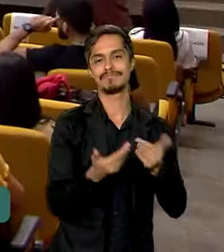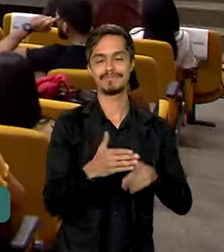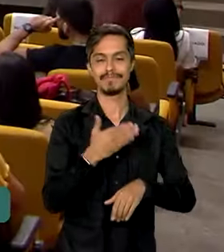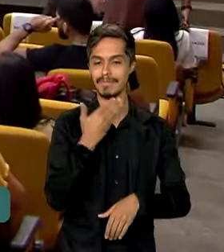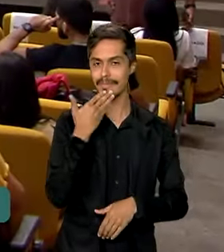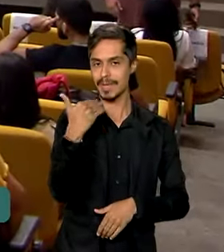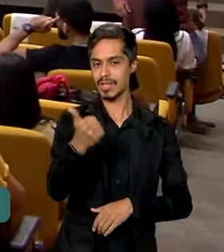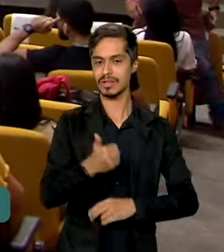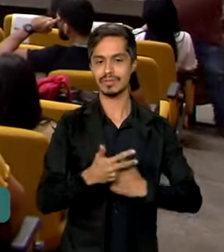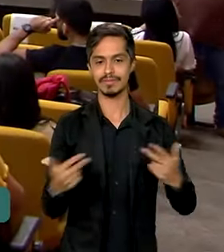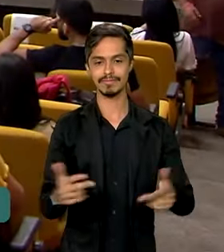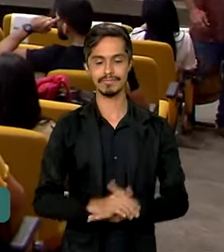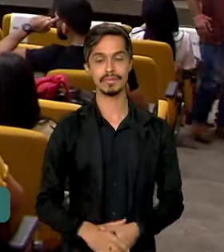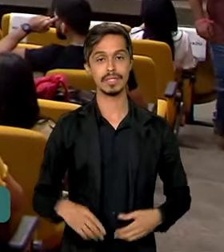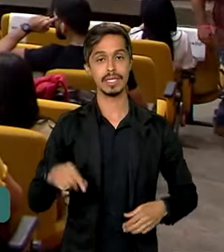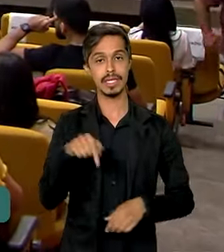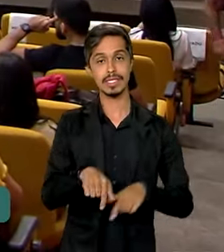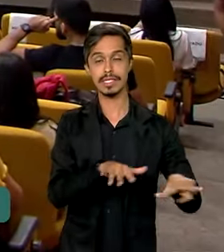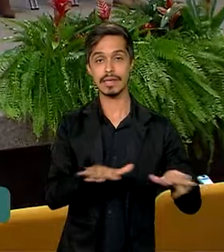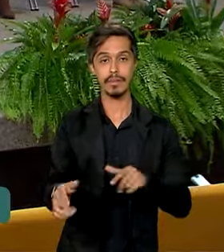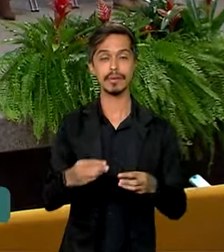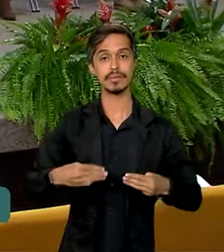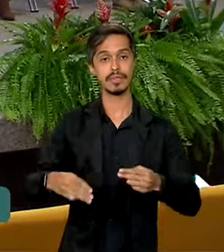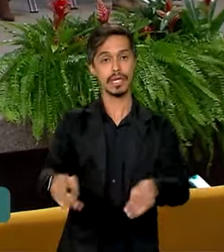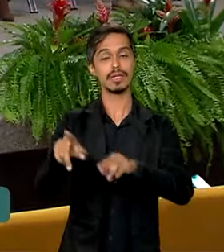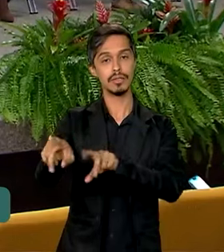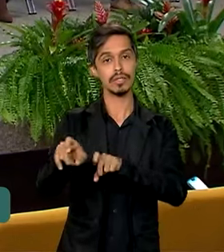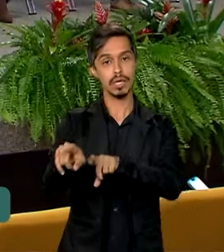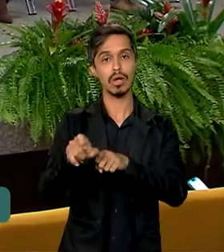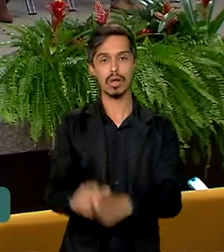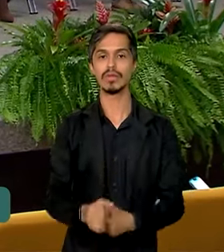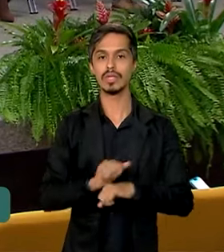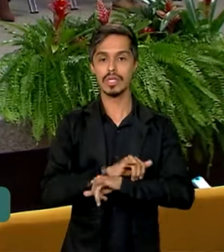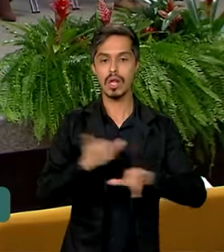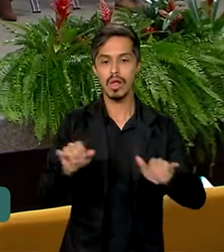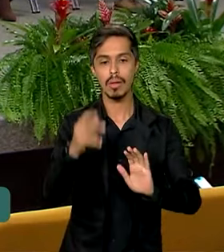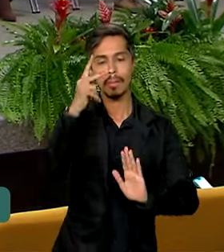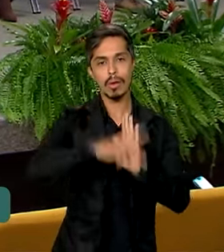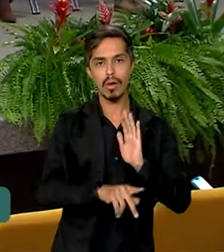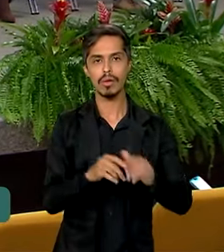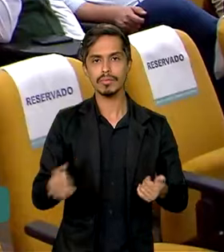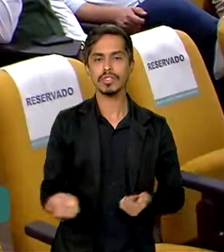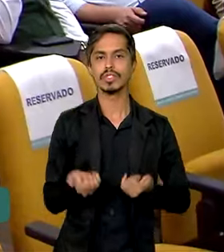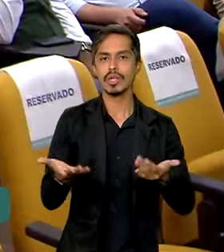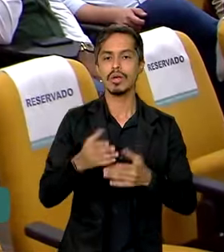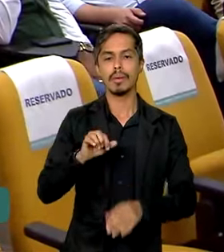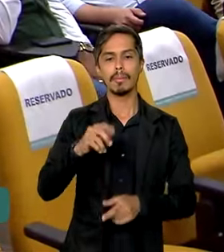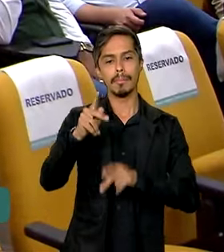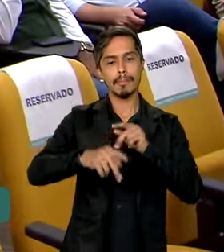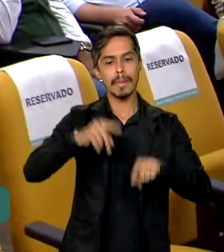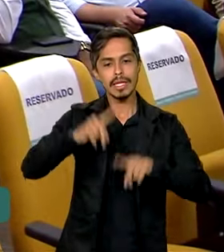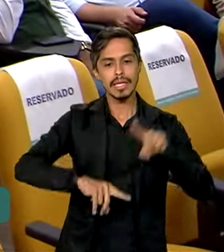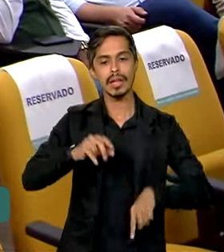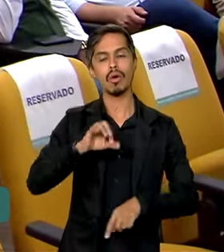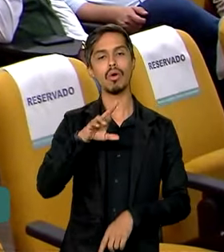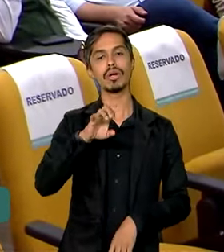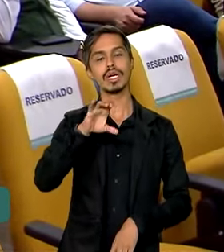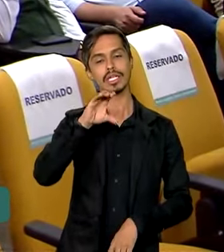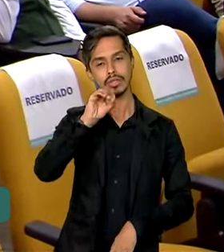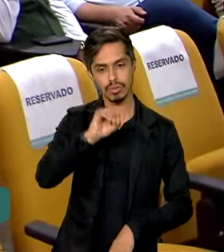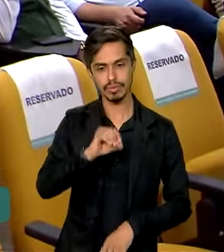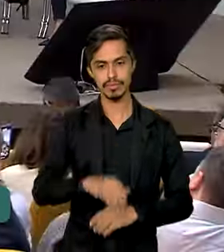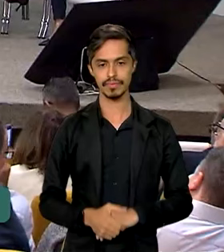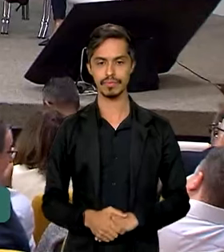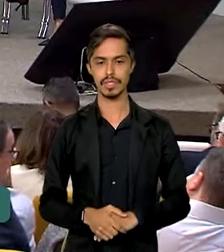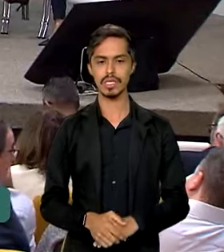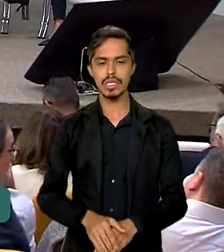Nessa semana, o Ministério da Agricultura lançou mais uma campanha de promoção do produto orgânico. Uma forma de conscientizar